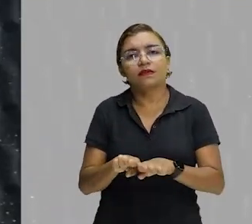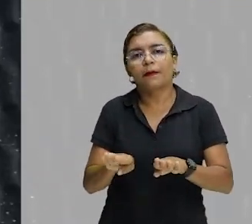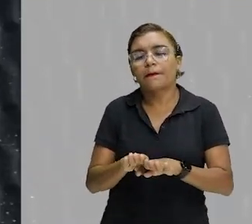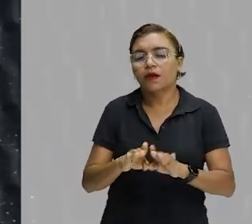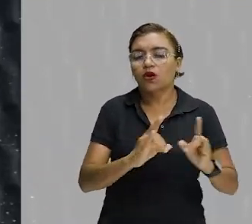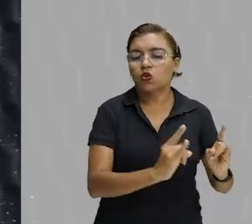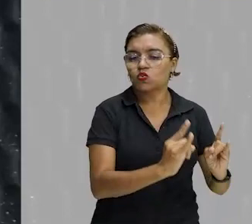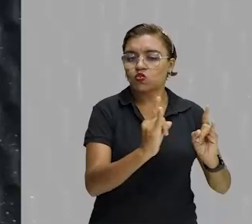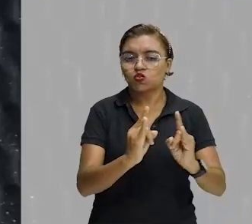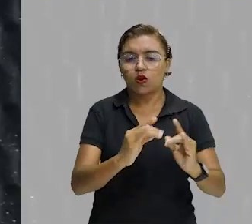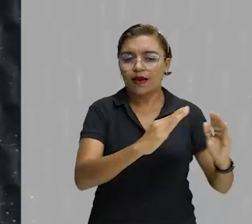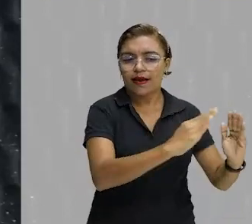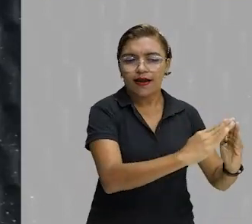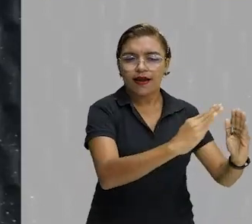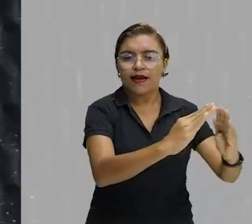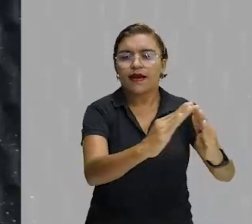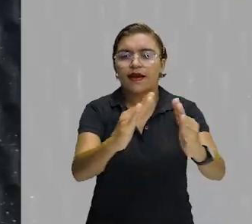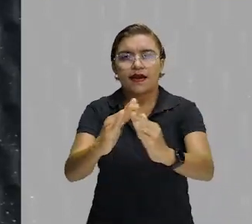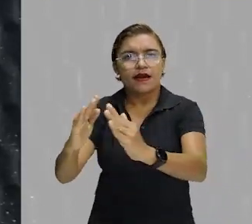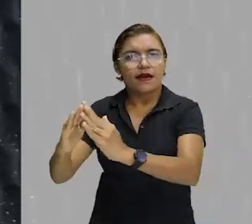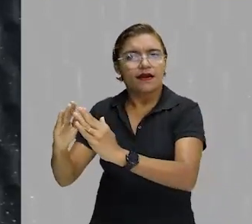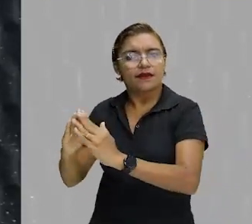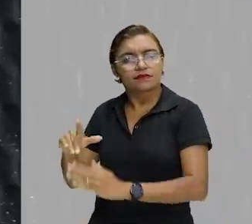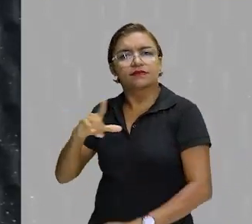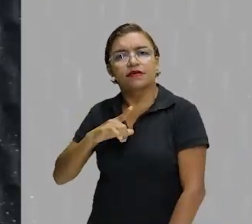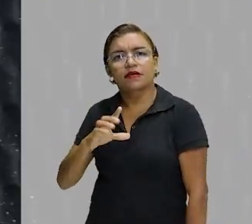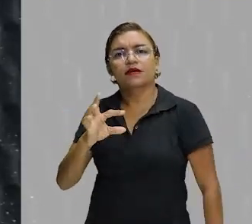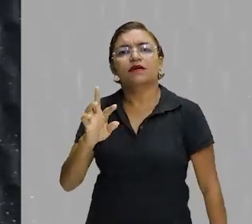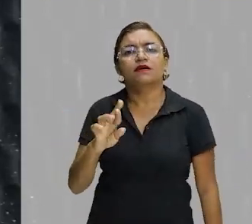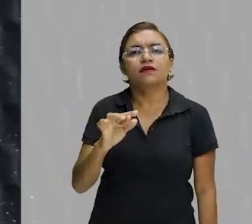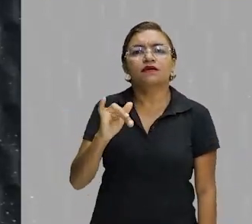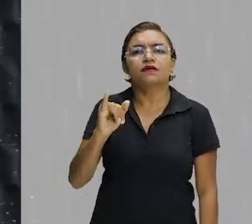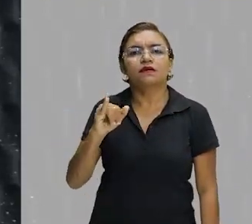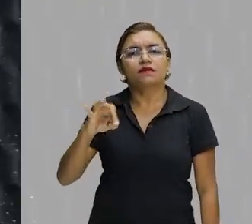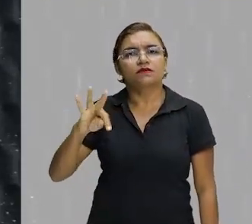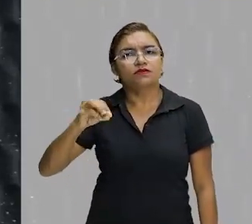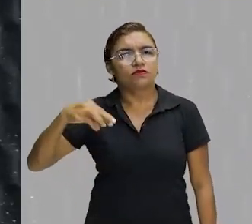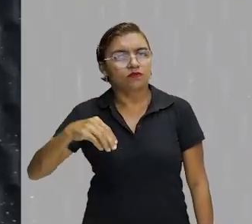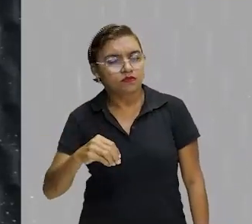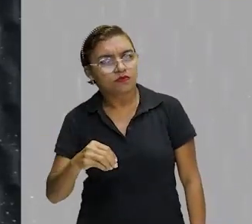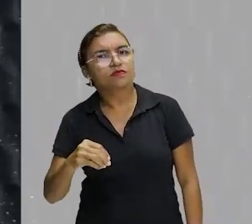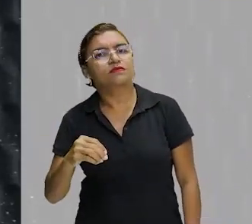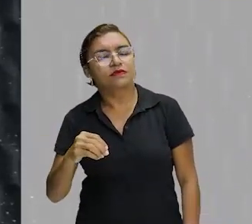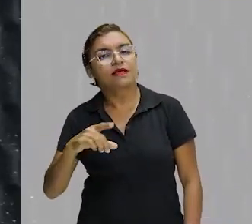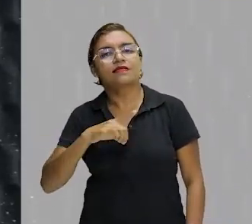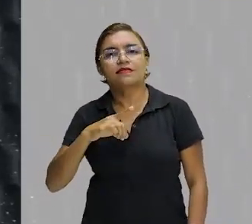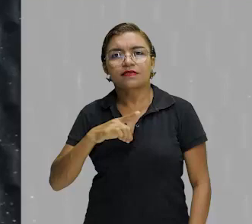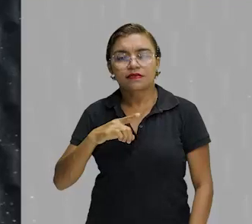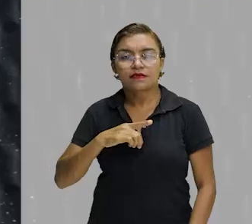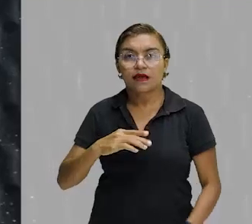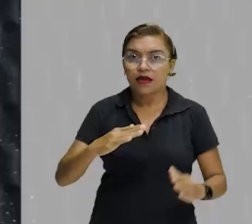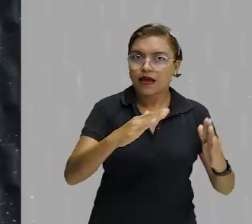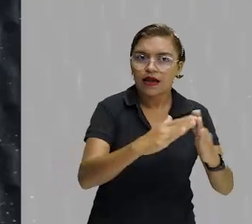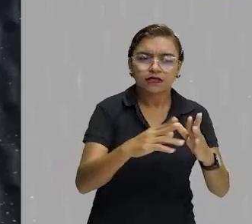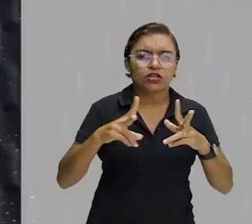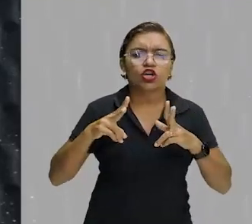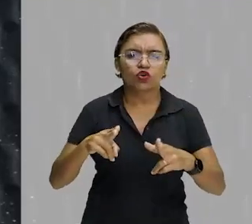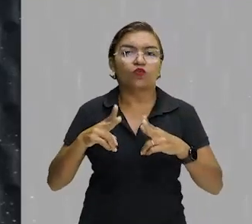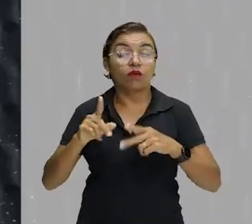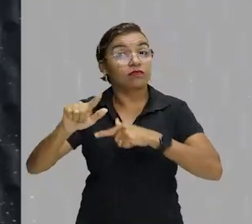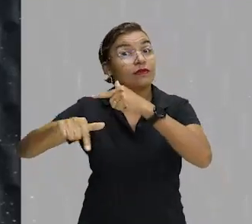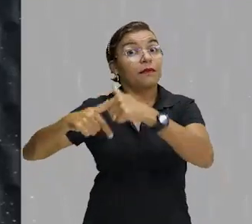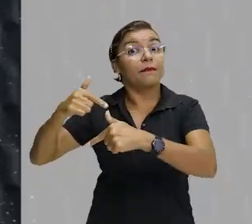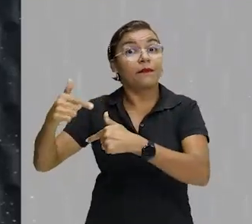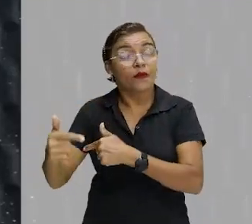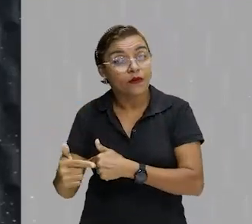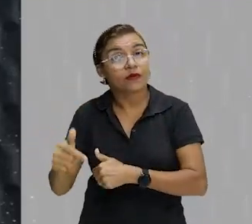bairro que foi construído tudo igual, segue um ritmo? Sim. Então, eu entreguei a cidade operária 30 anos atrás. Todas as casas eram iguais. Cada um foi mudando